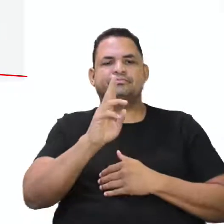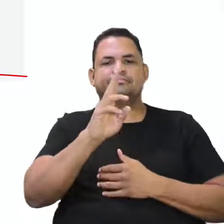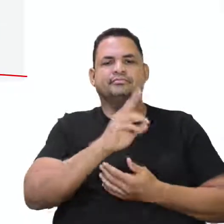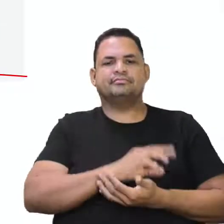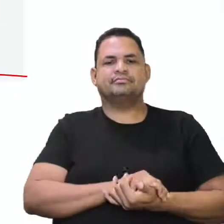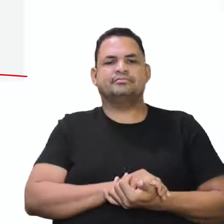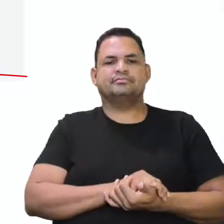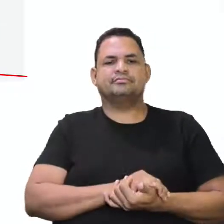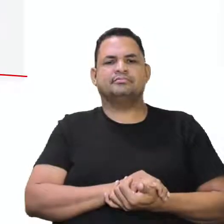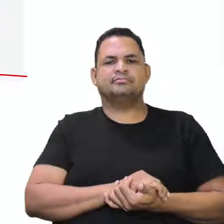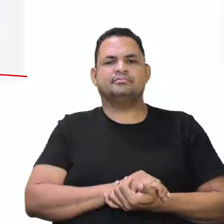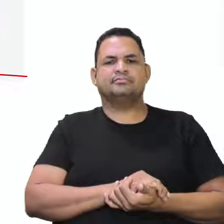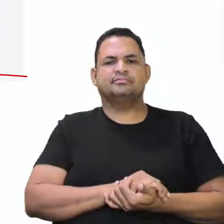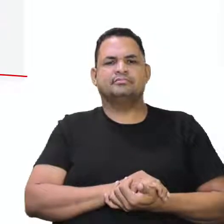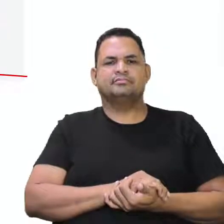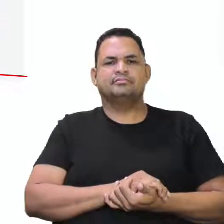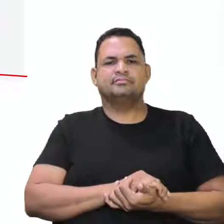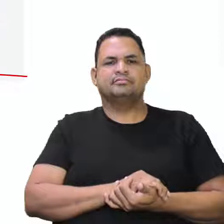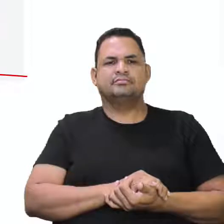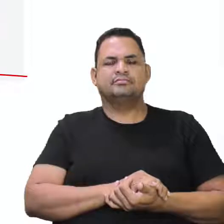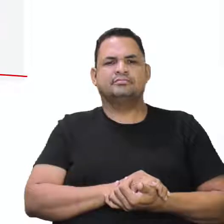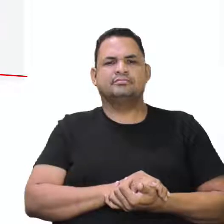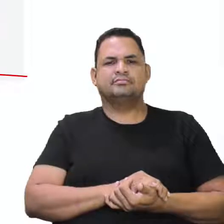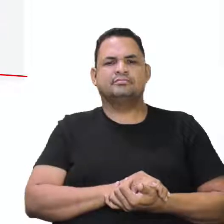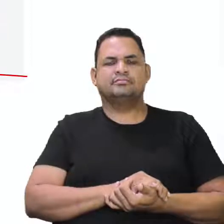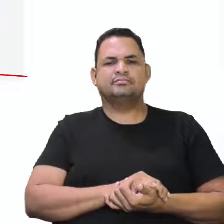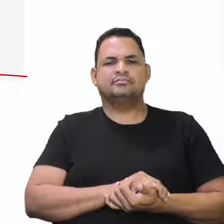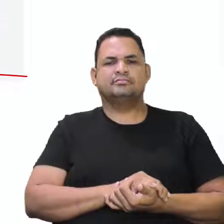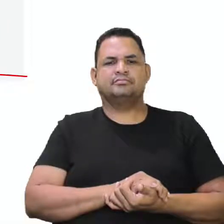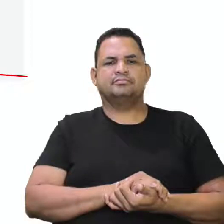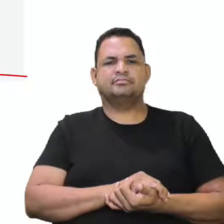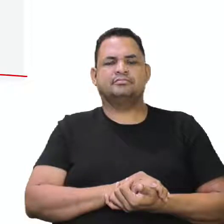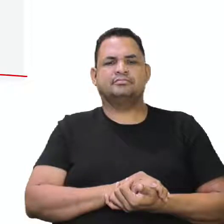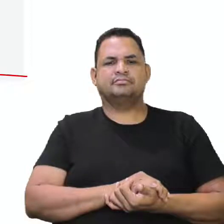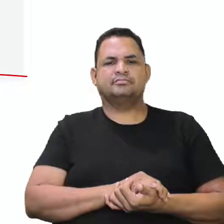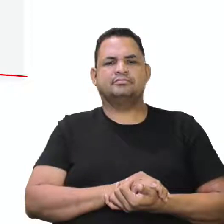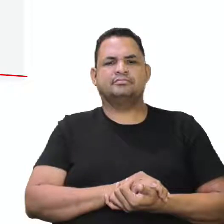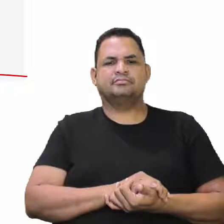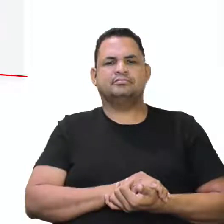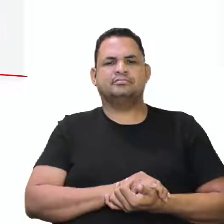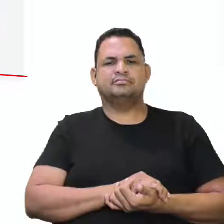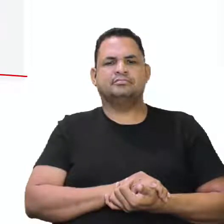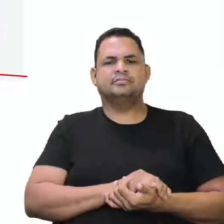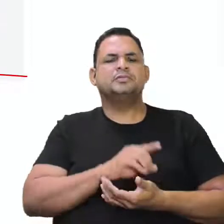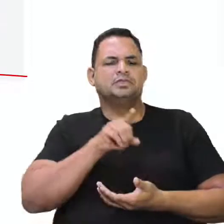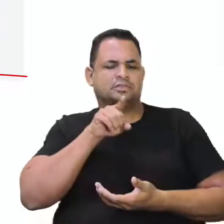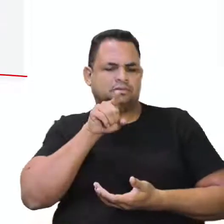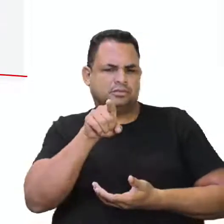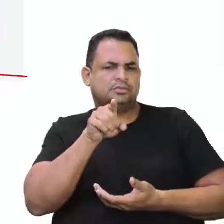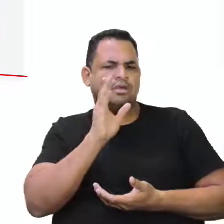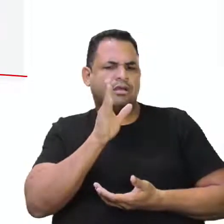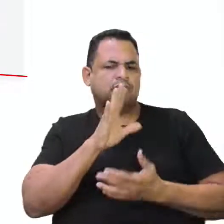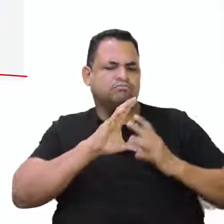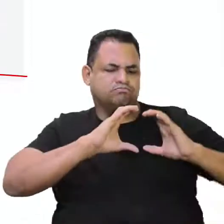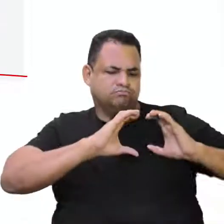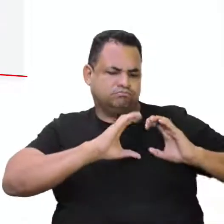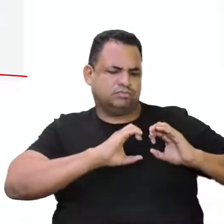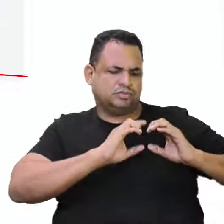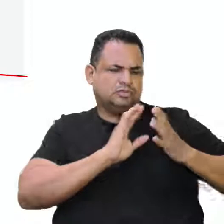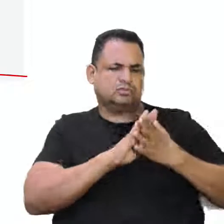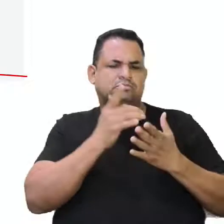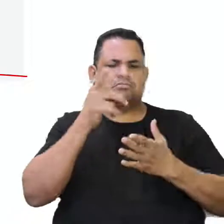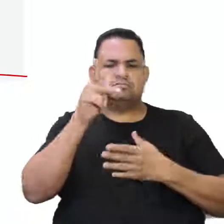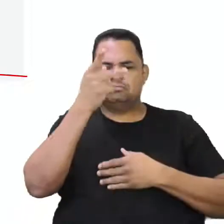essas duas imagens. Olha aí. Have you ever fallen in love? Você já se apaixonou? Have